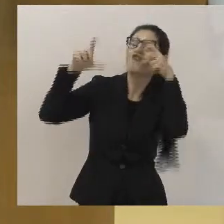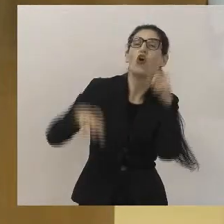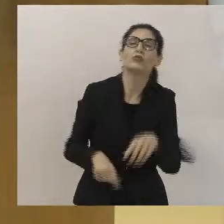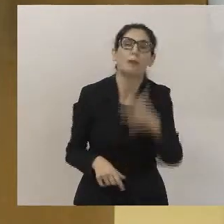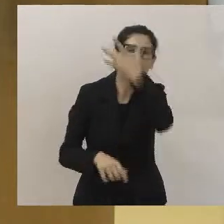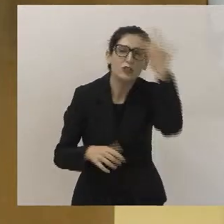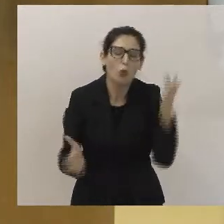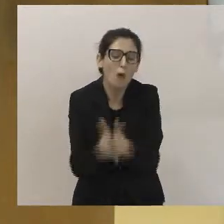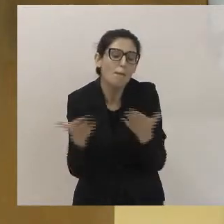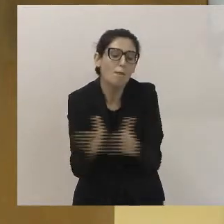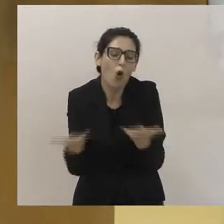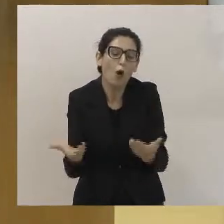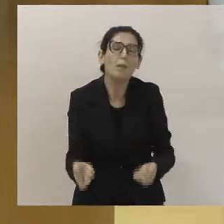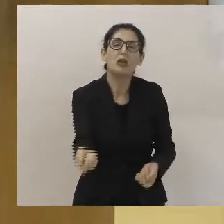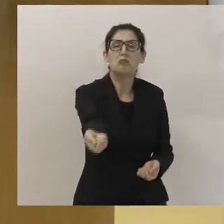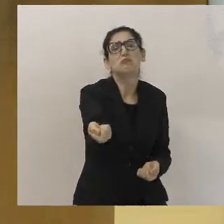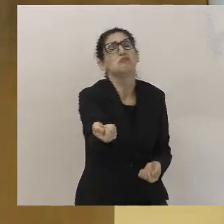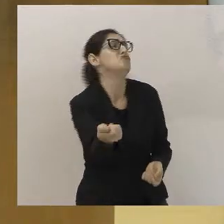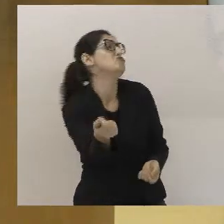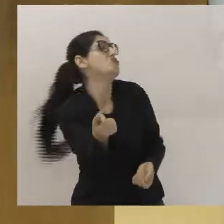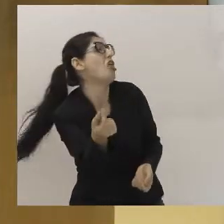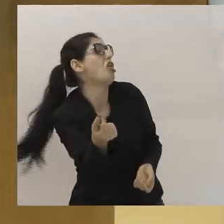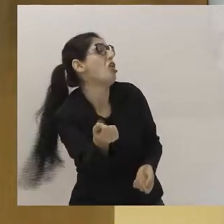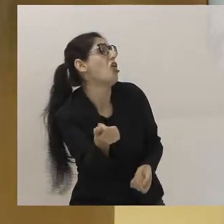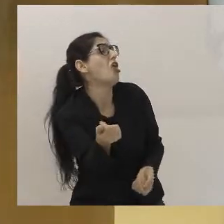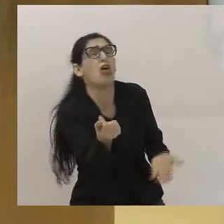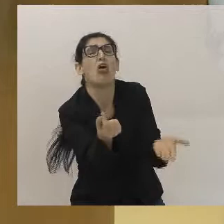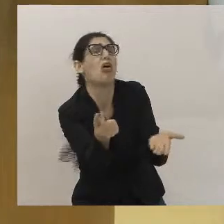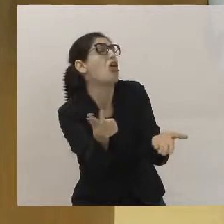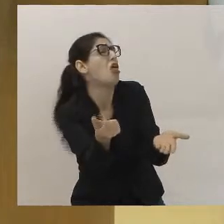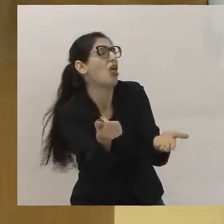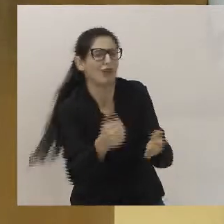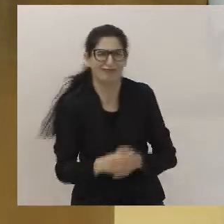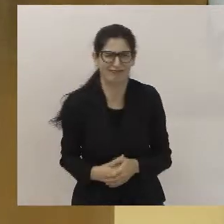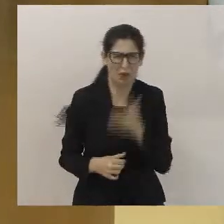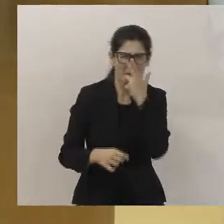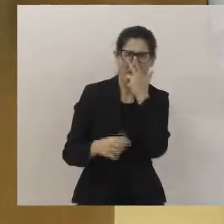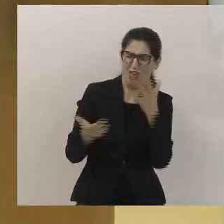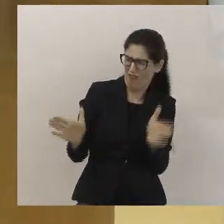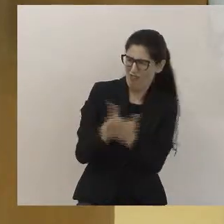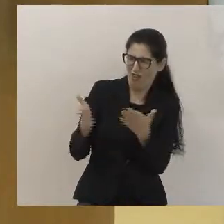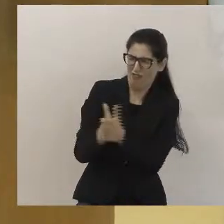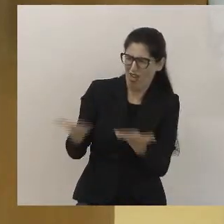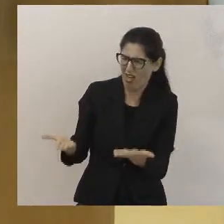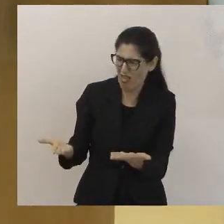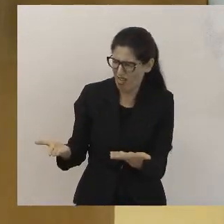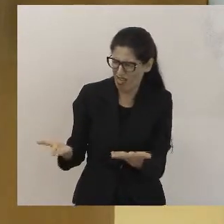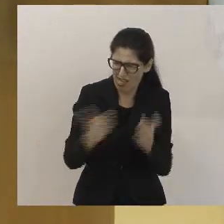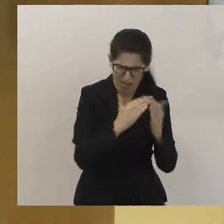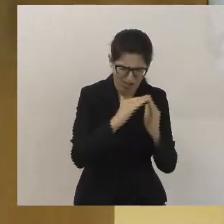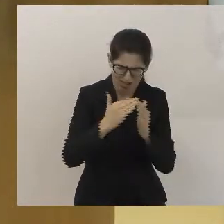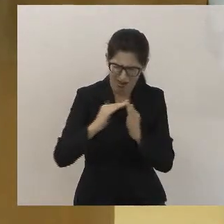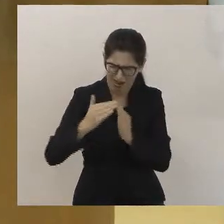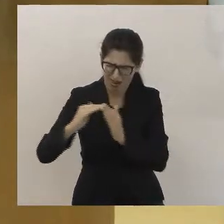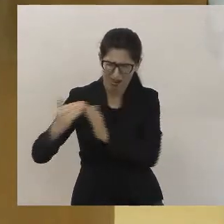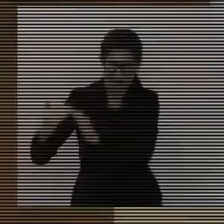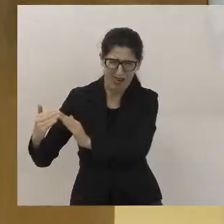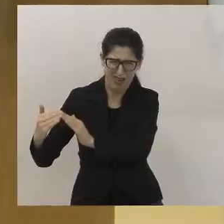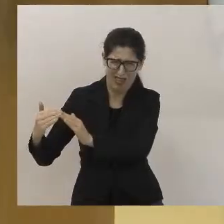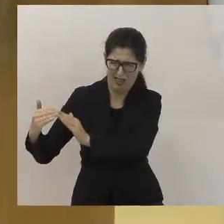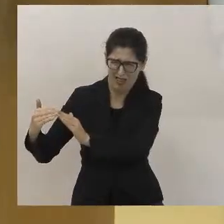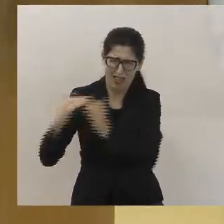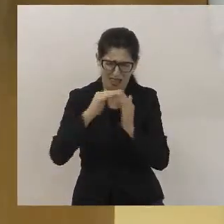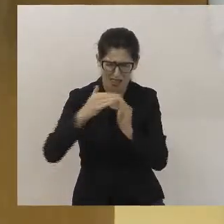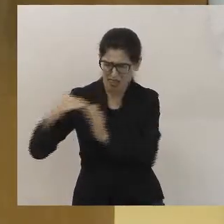ali town que tá parecendo uma favela gente deitada na calçada